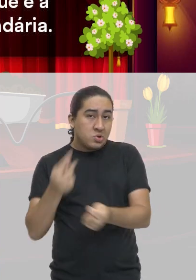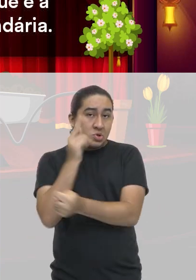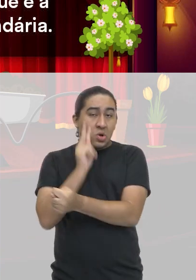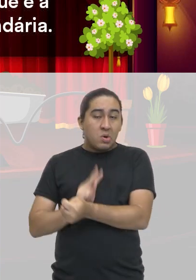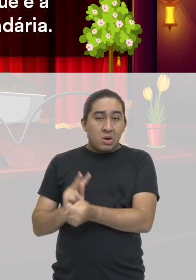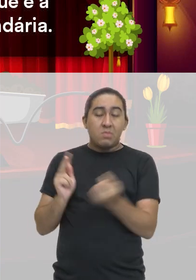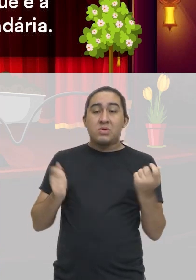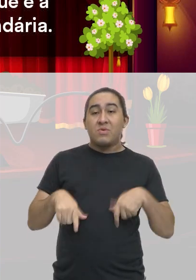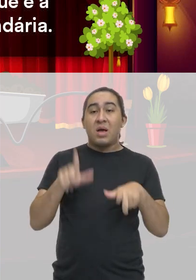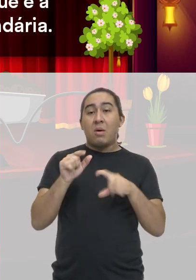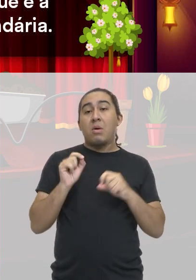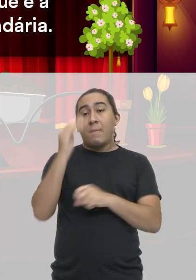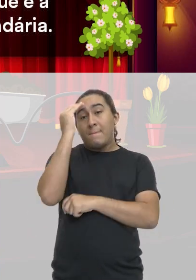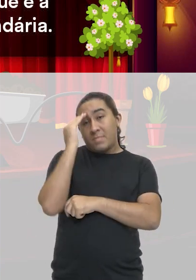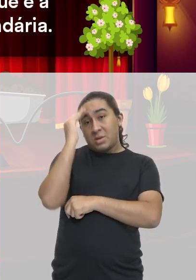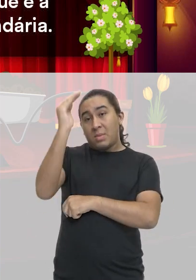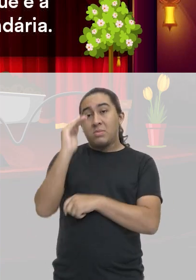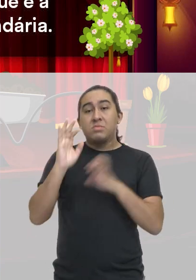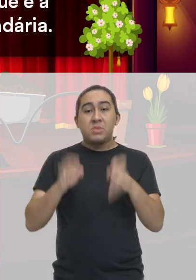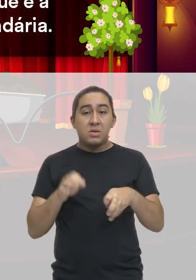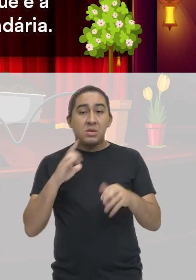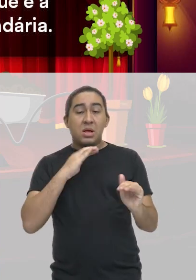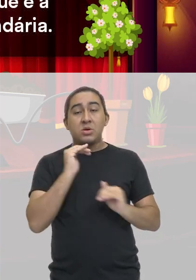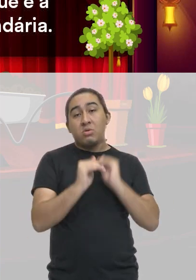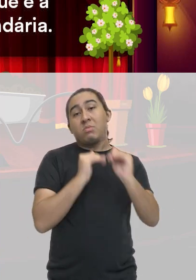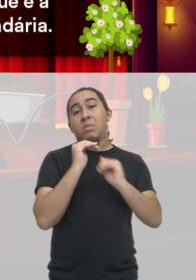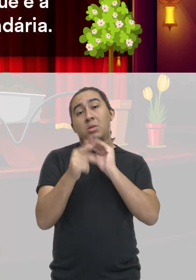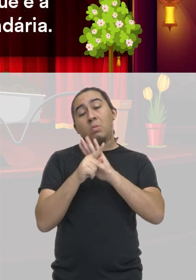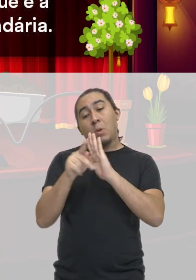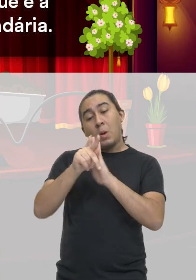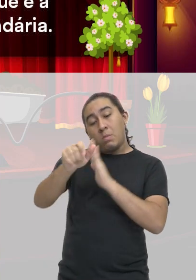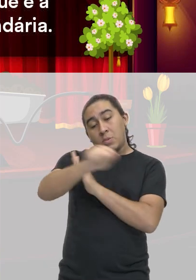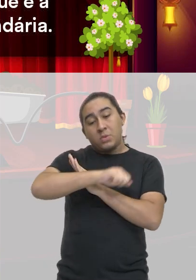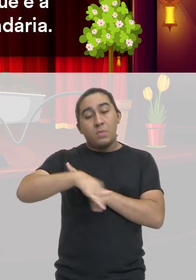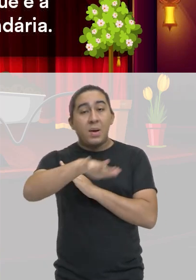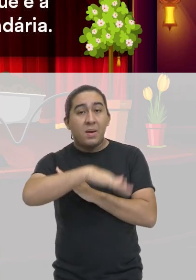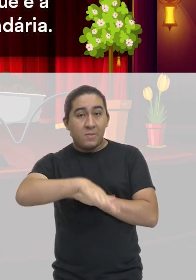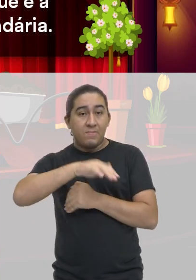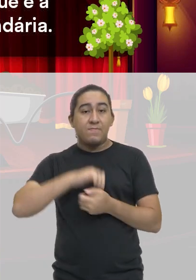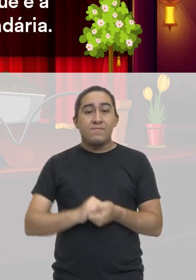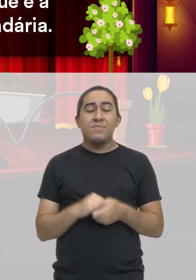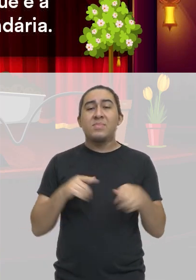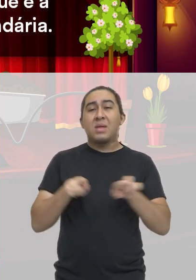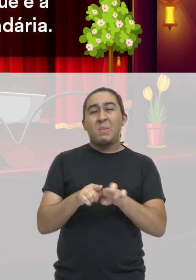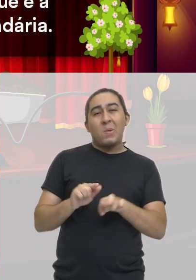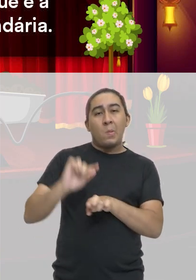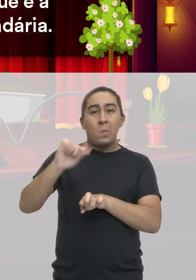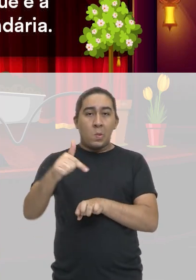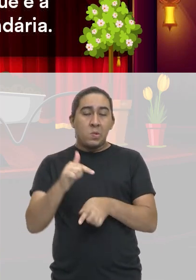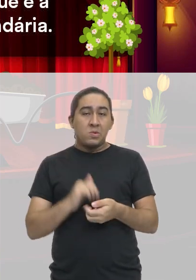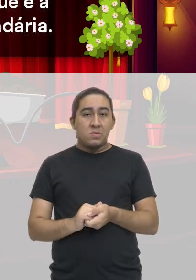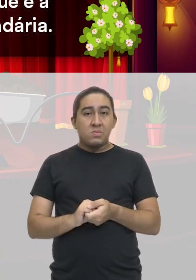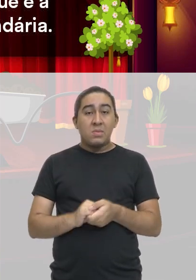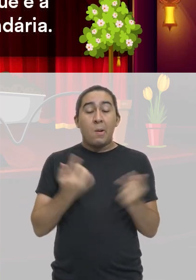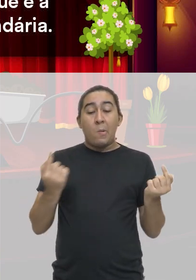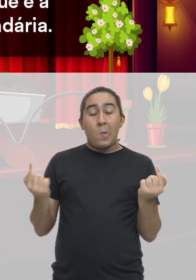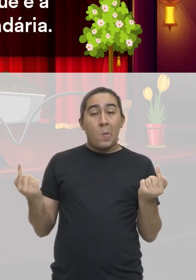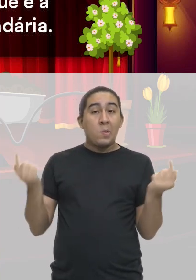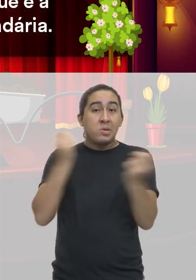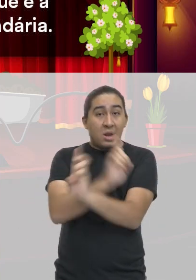peça principal, vão se desenvolver ao redor dele, tá? O antagonista é